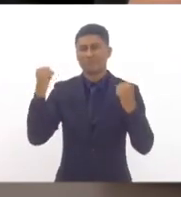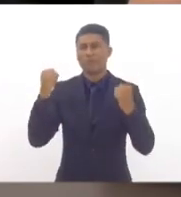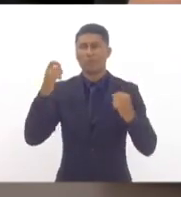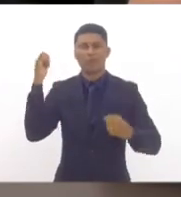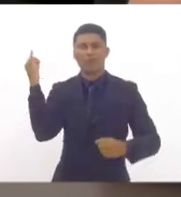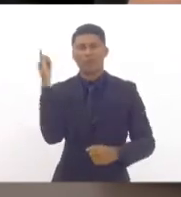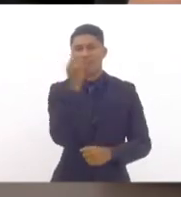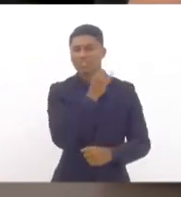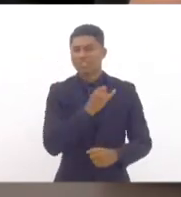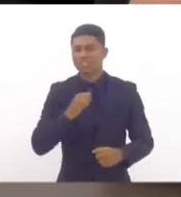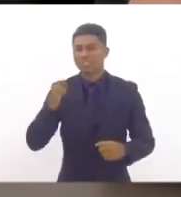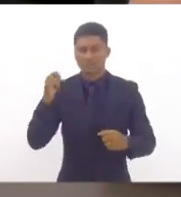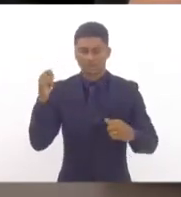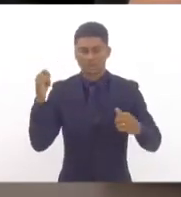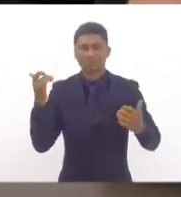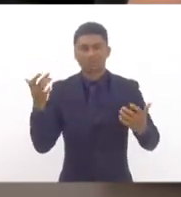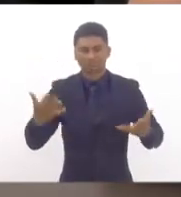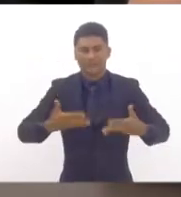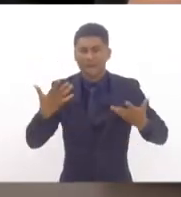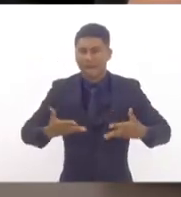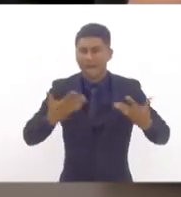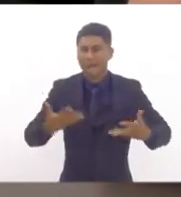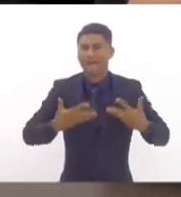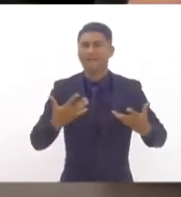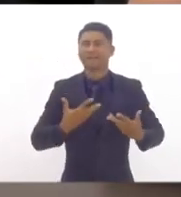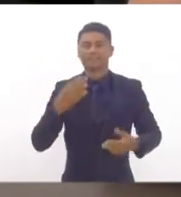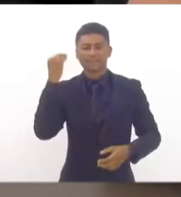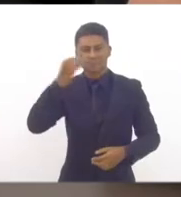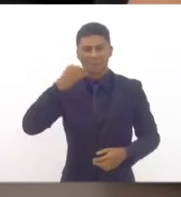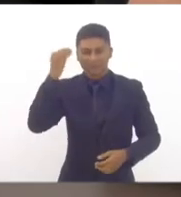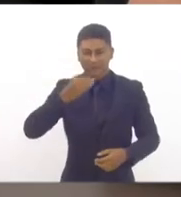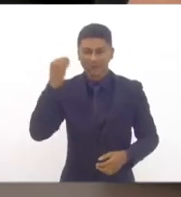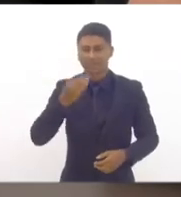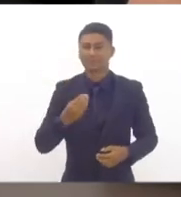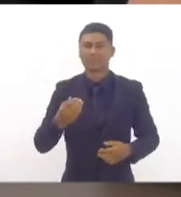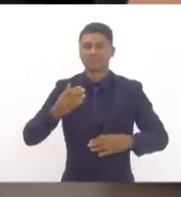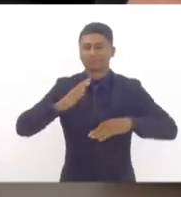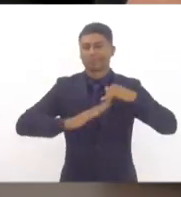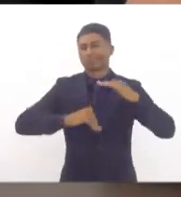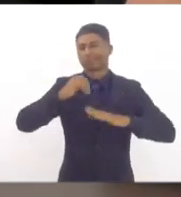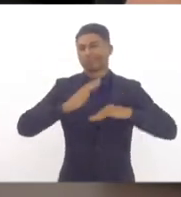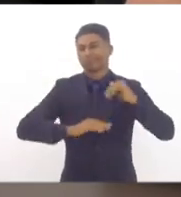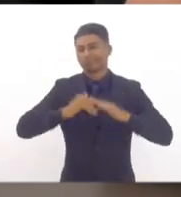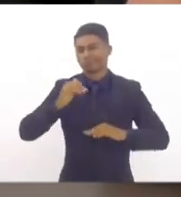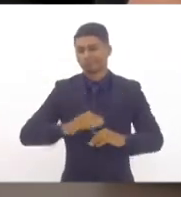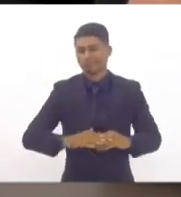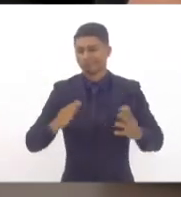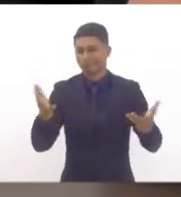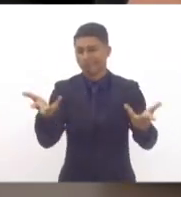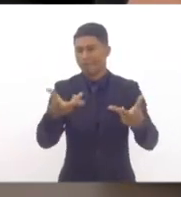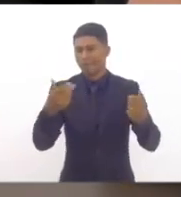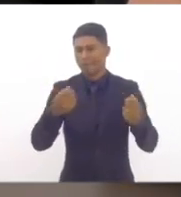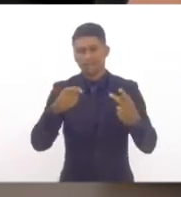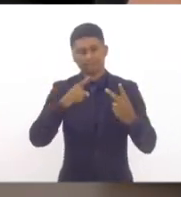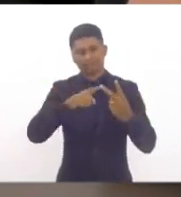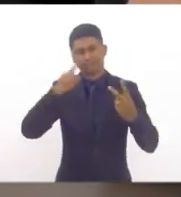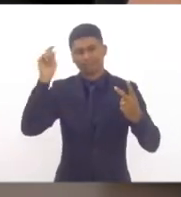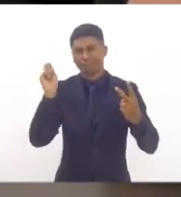energia, essa experiência, essa qualificação para somar